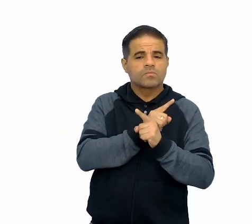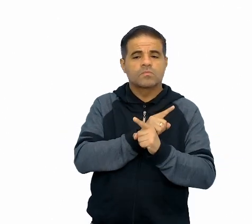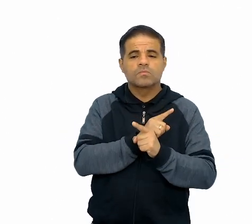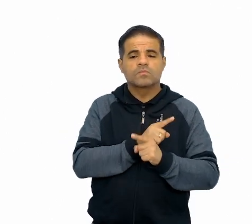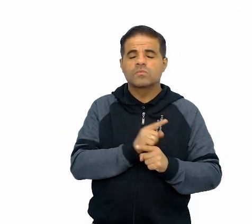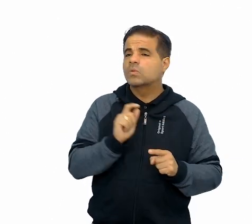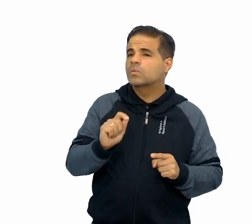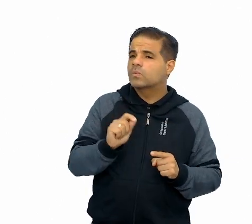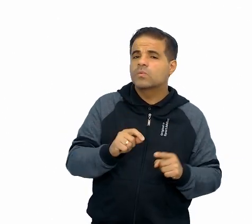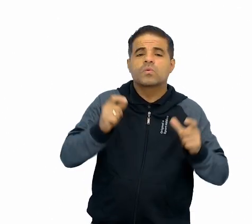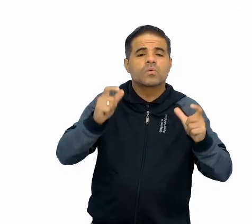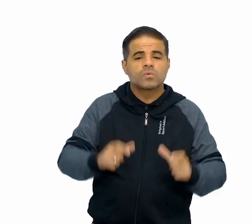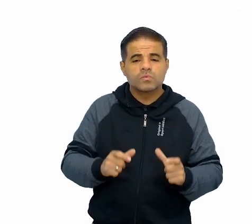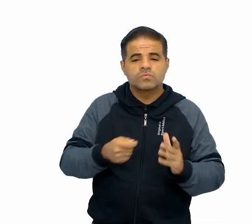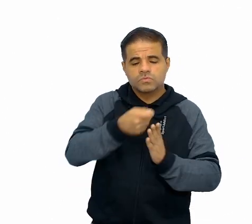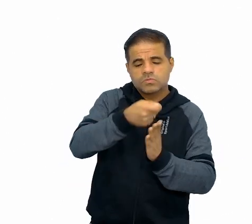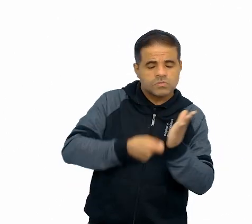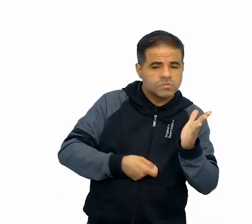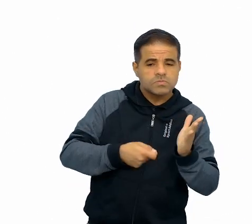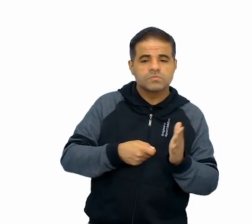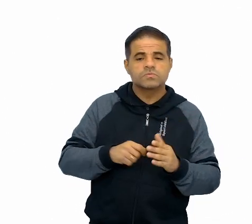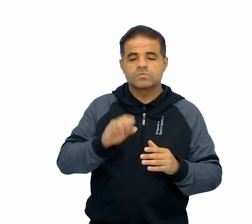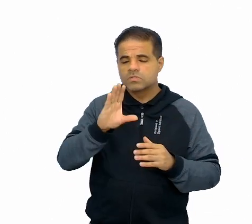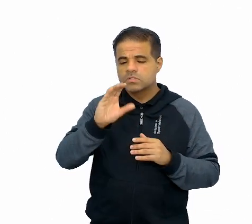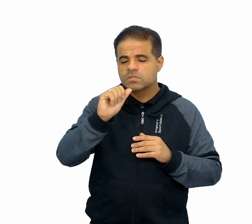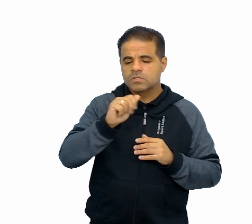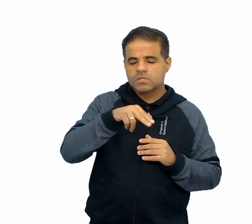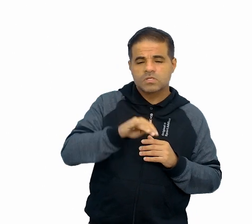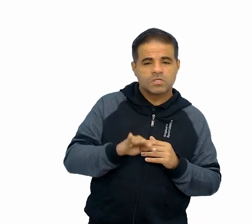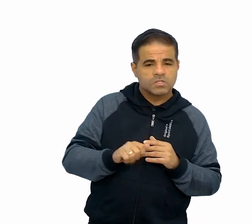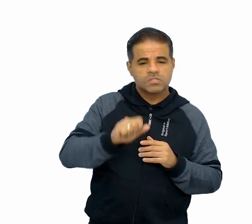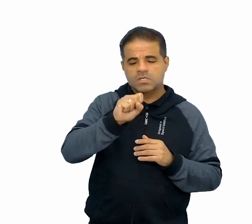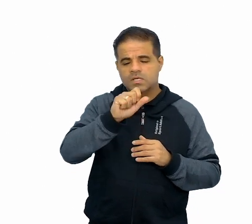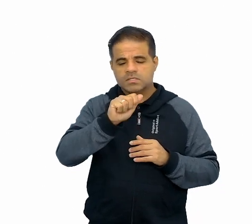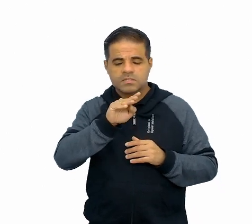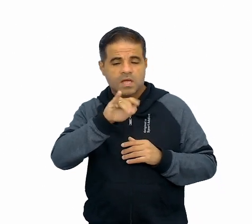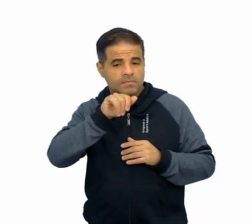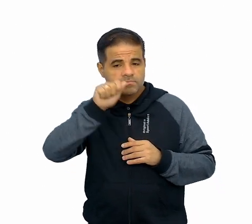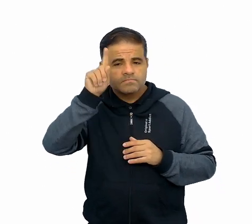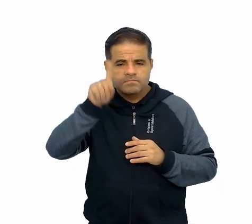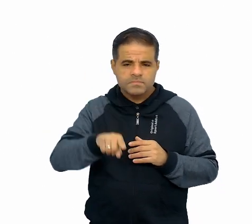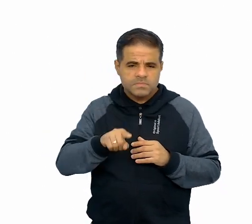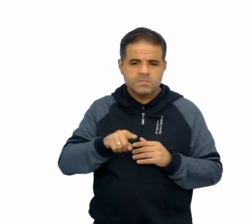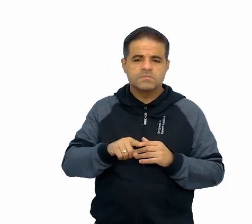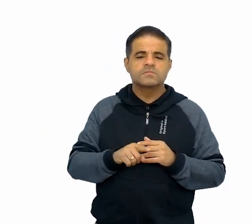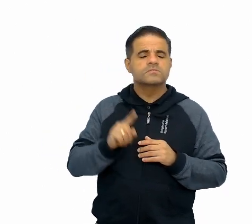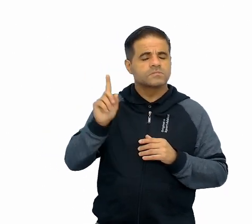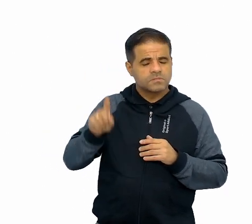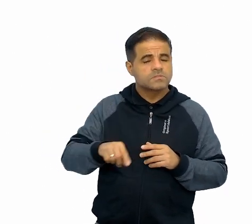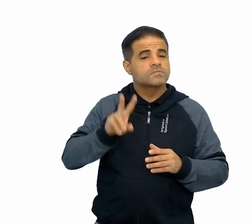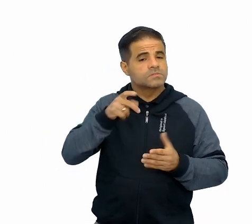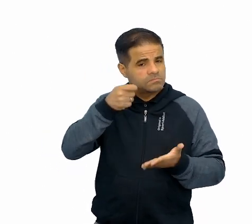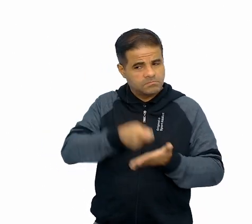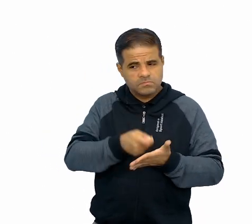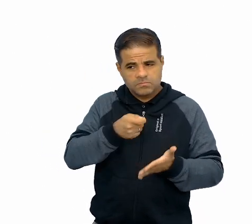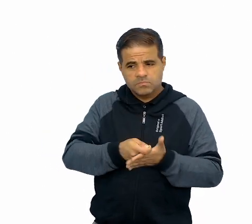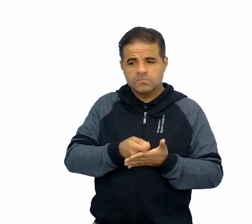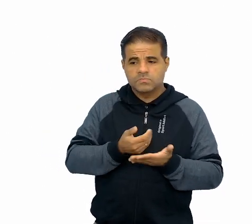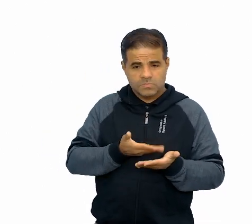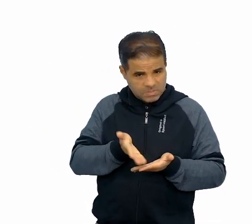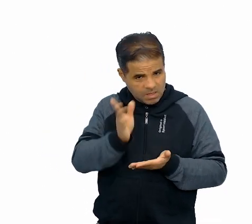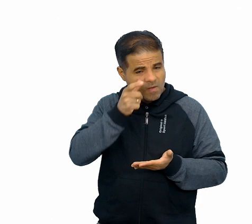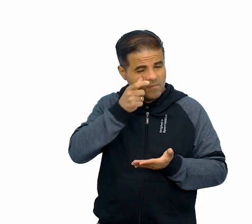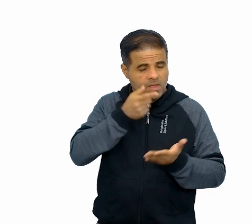localizar onde está escrita a cantiga Sabiá, por exemplo, né? Essa situação também obriga os estudantes